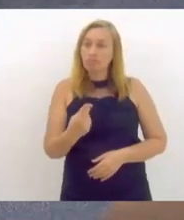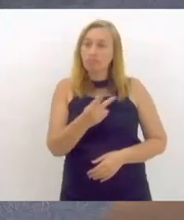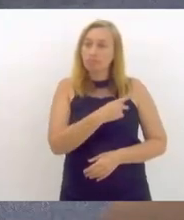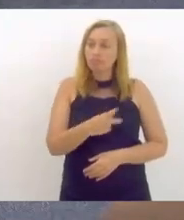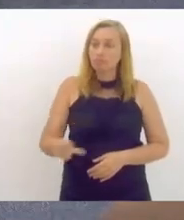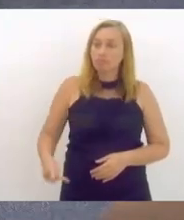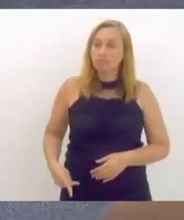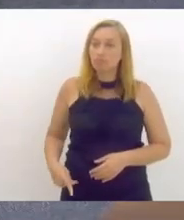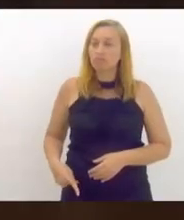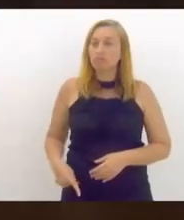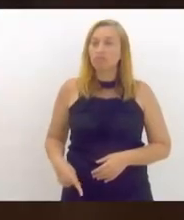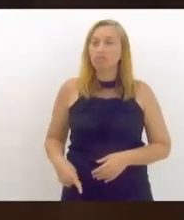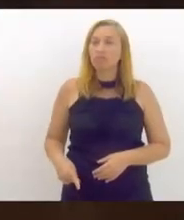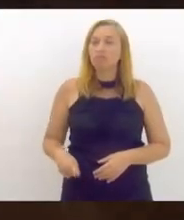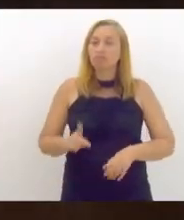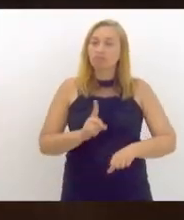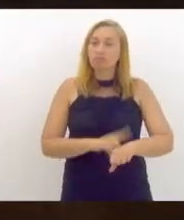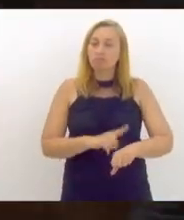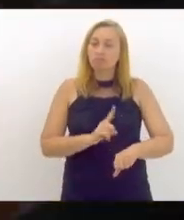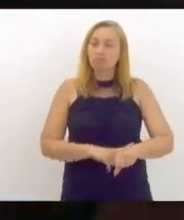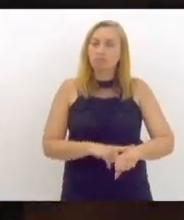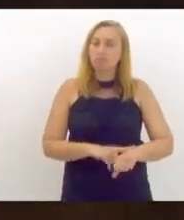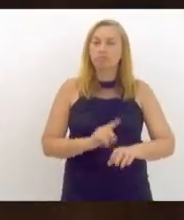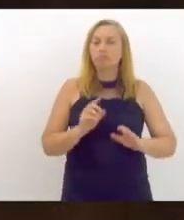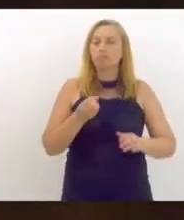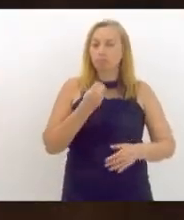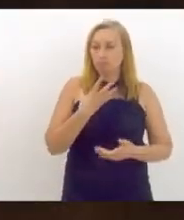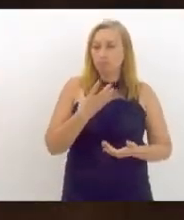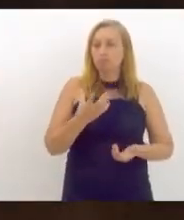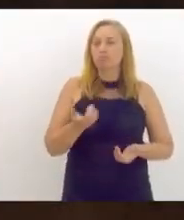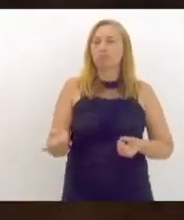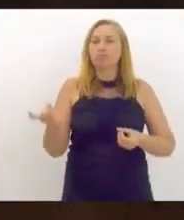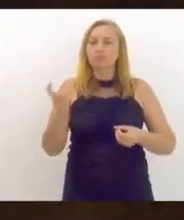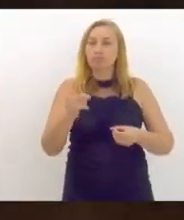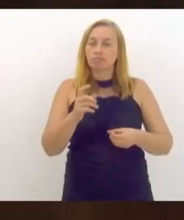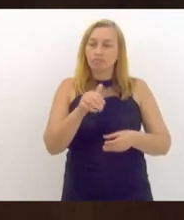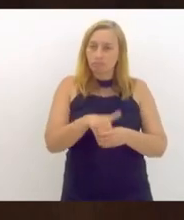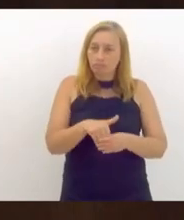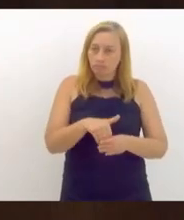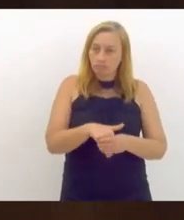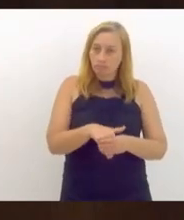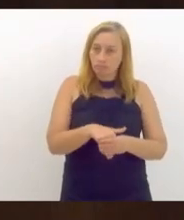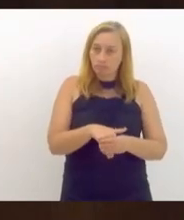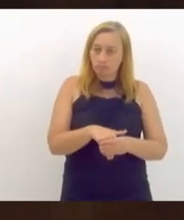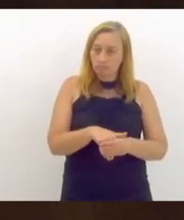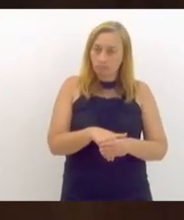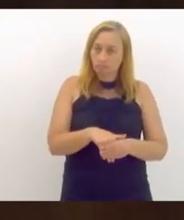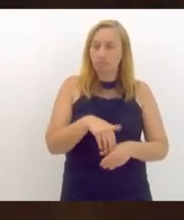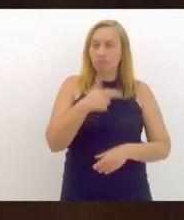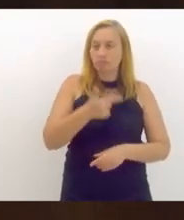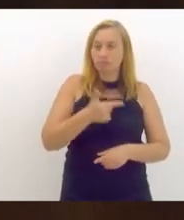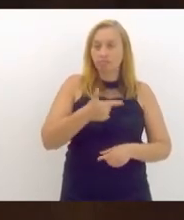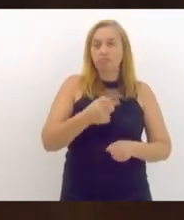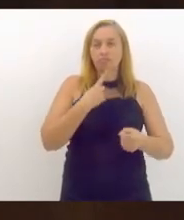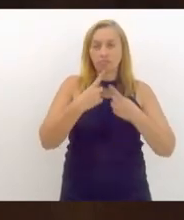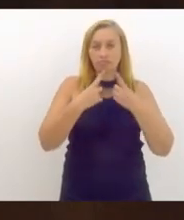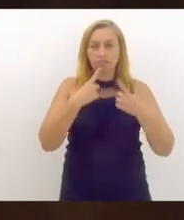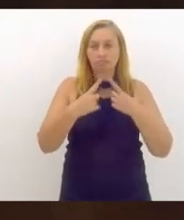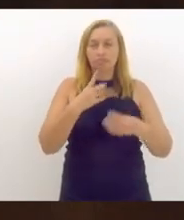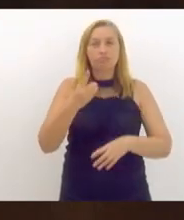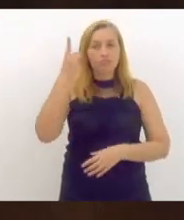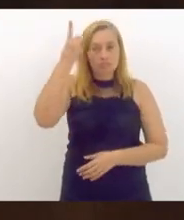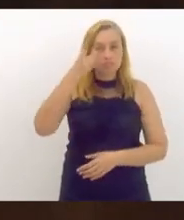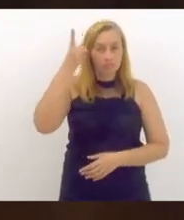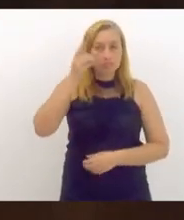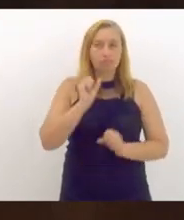da sessão. Bom, ele vai voltar em segunda. Quando ele voltar em segunda, o deputado